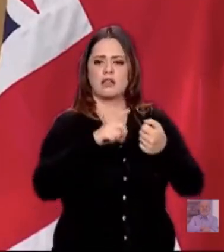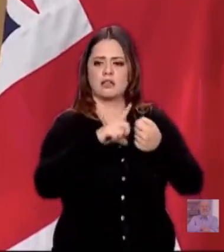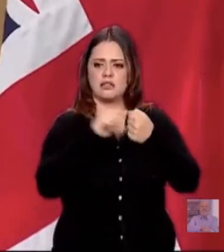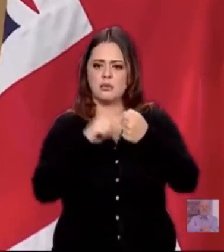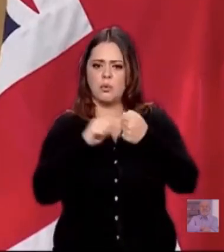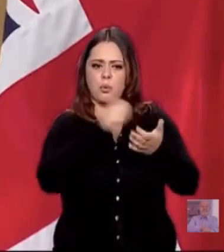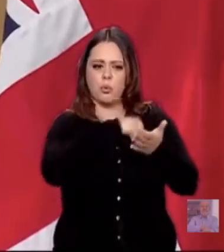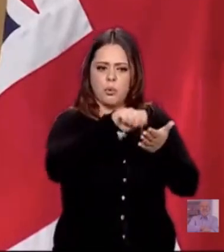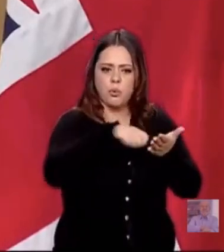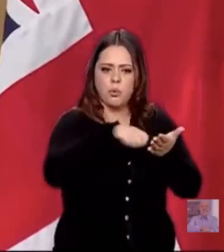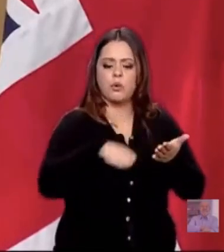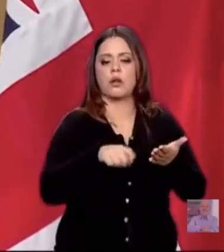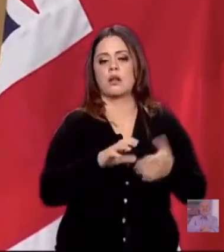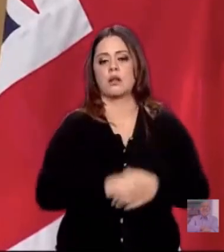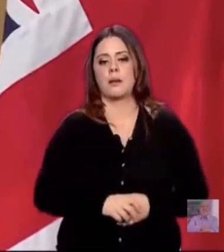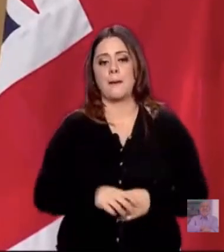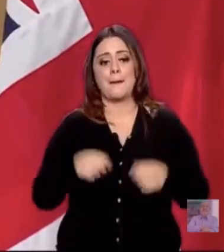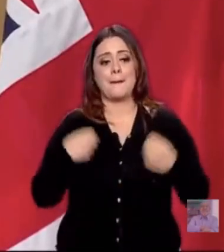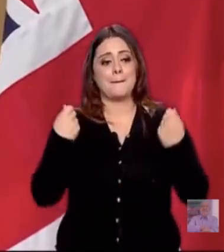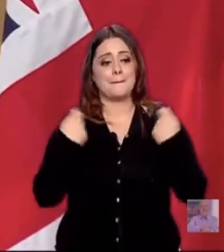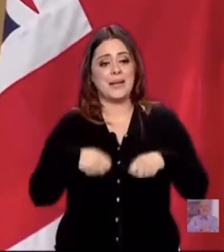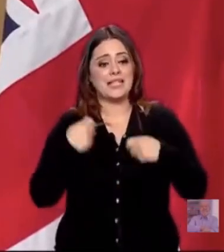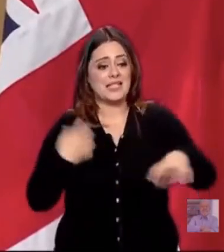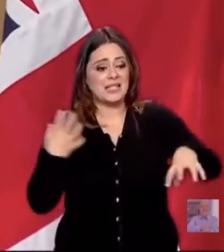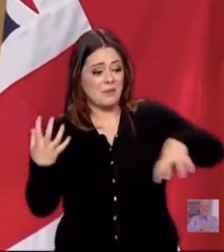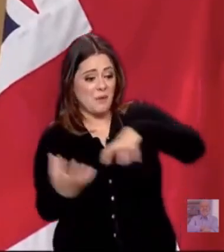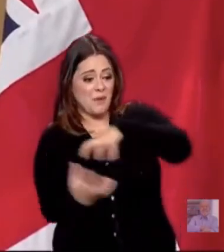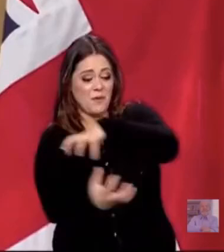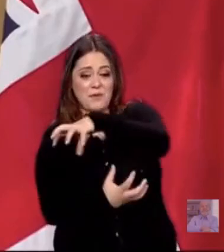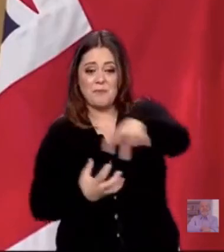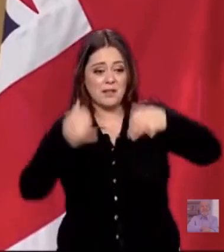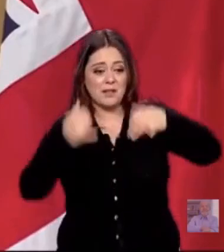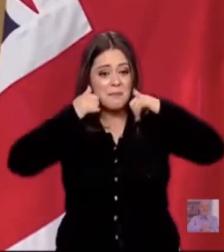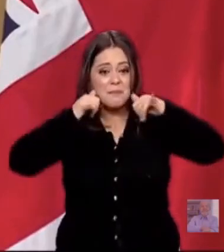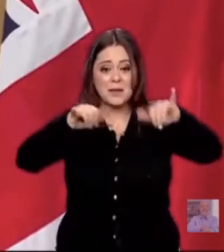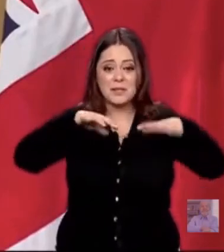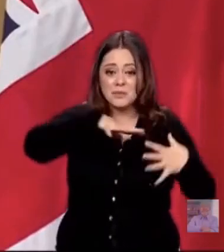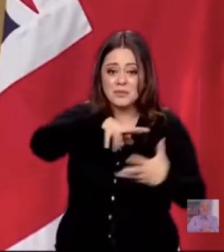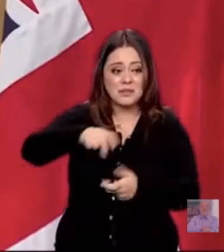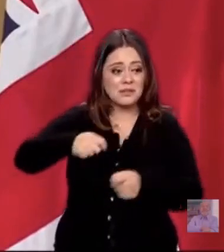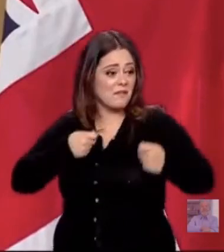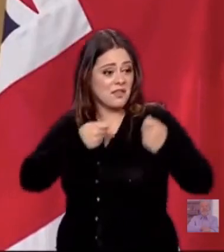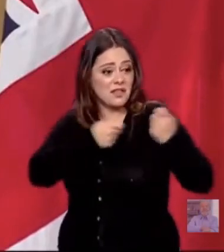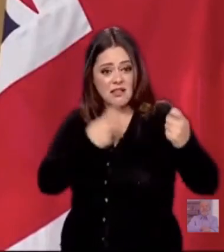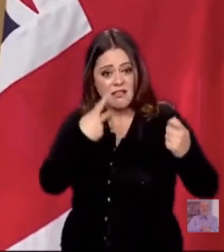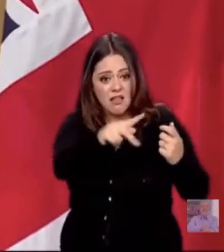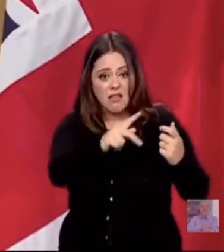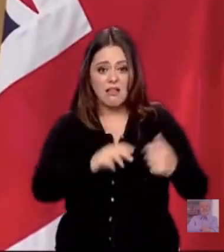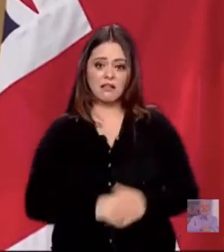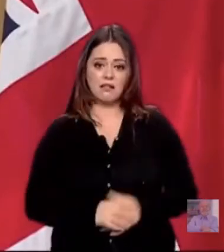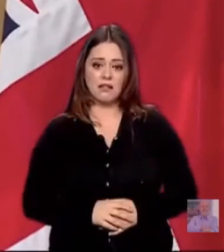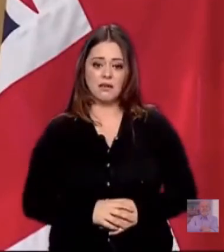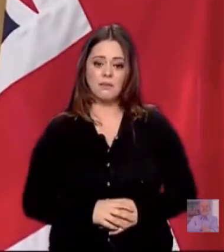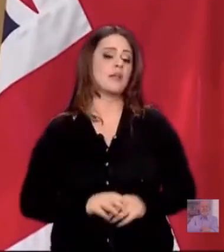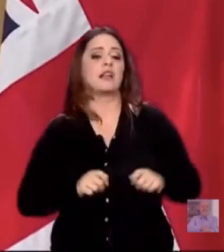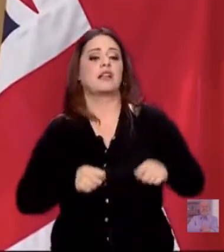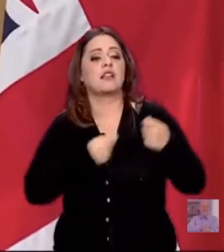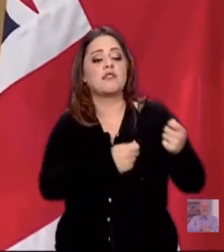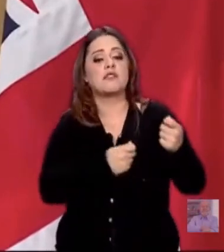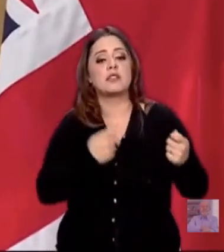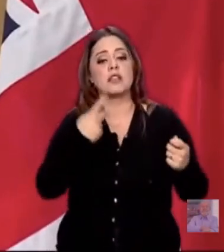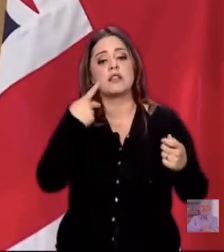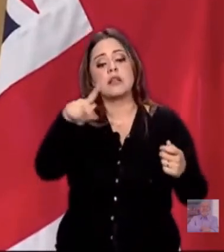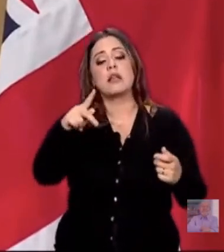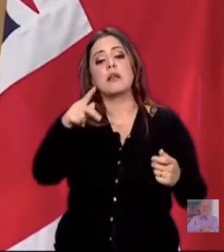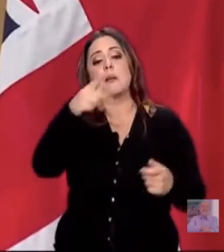mas eu acho que é preciso um movimento da empresa mundial na defesa dele mas na defesa dele enquanto